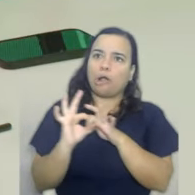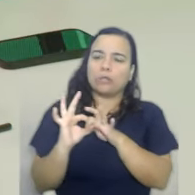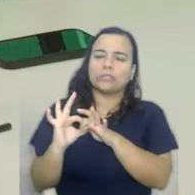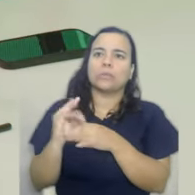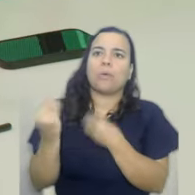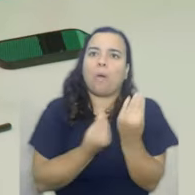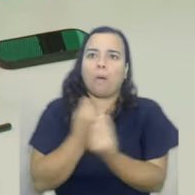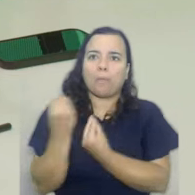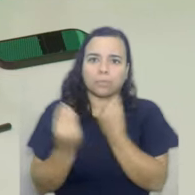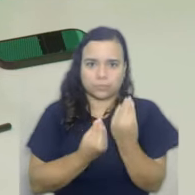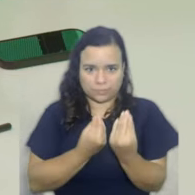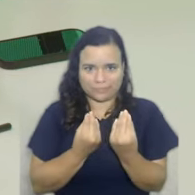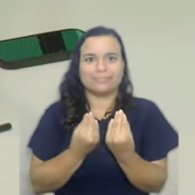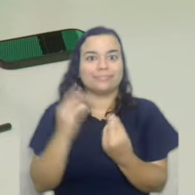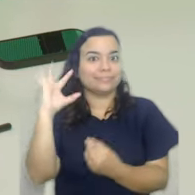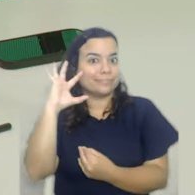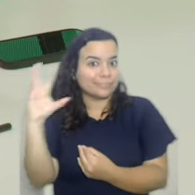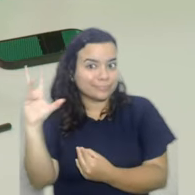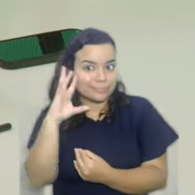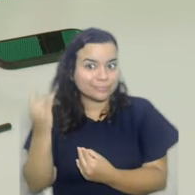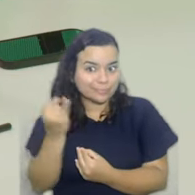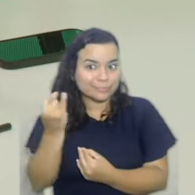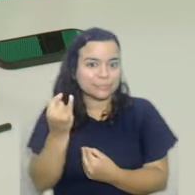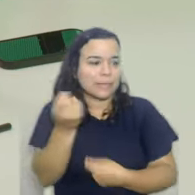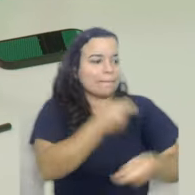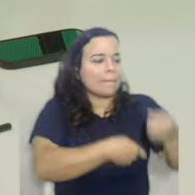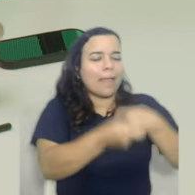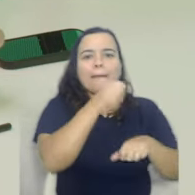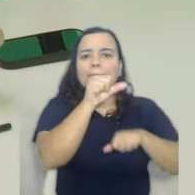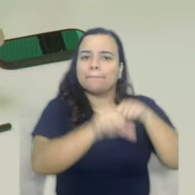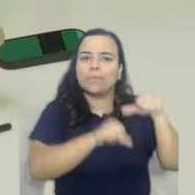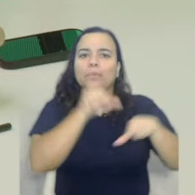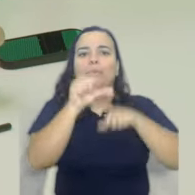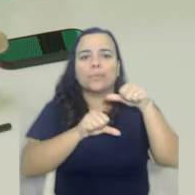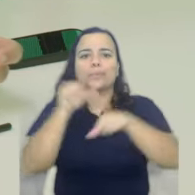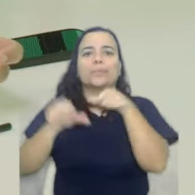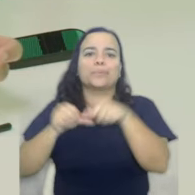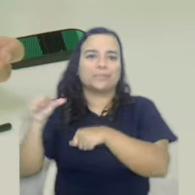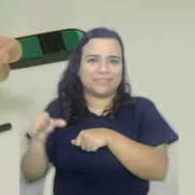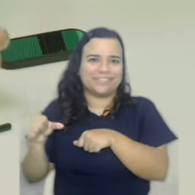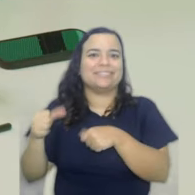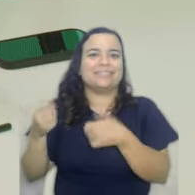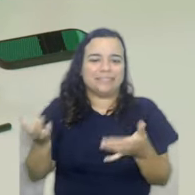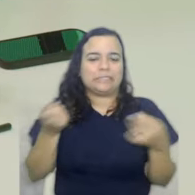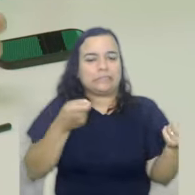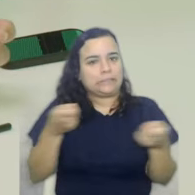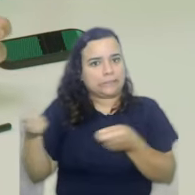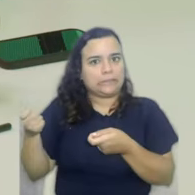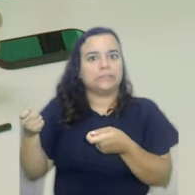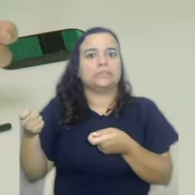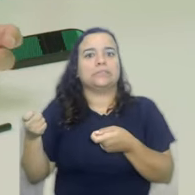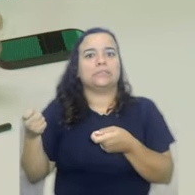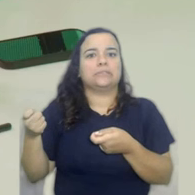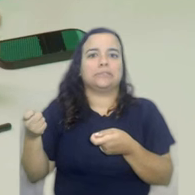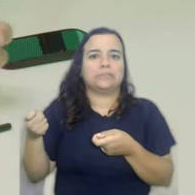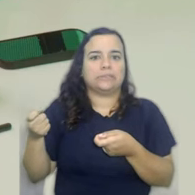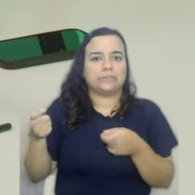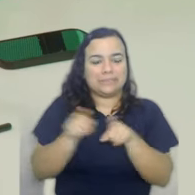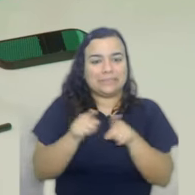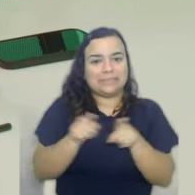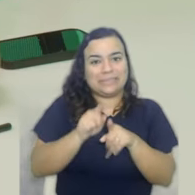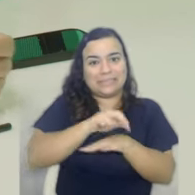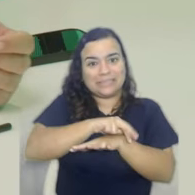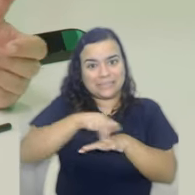com isso o mercado tá mudando né o mercado de capitais começou a lançar os fiagro é um